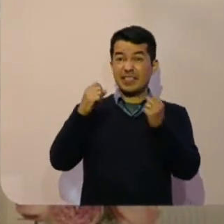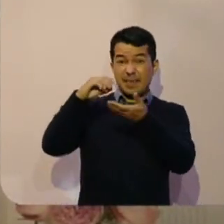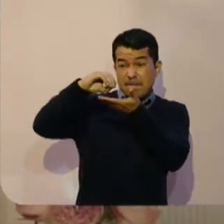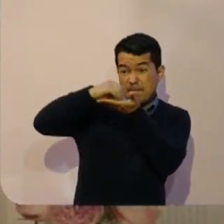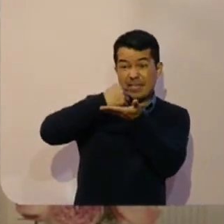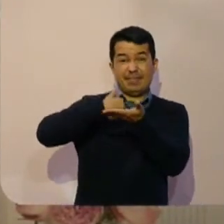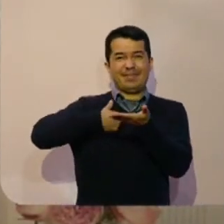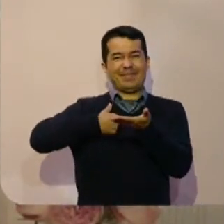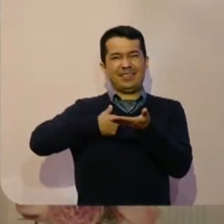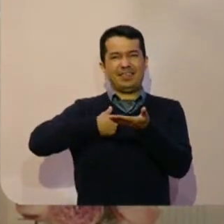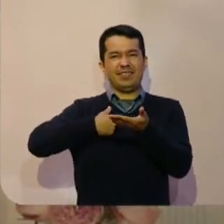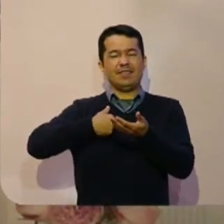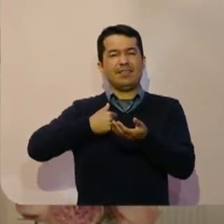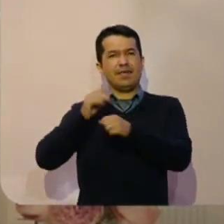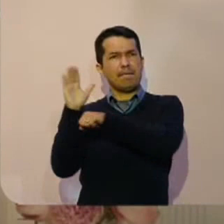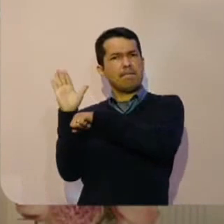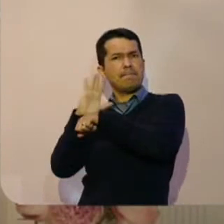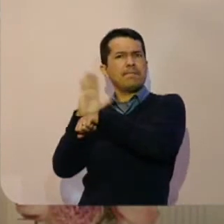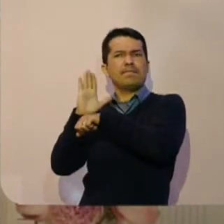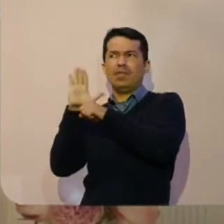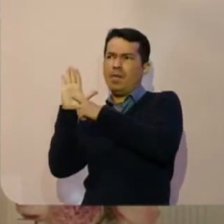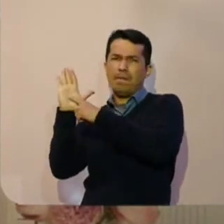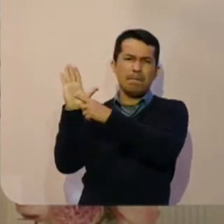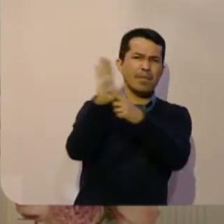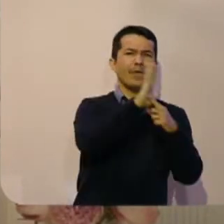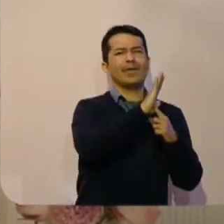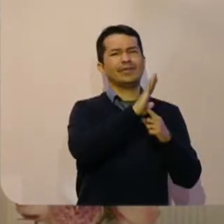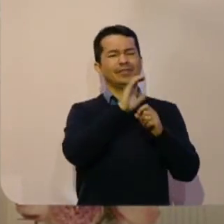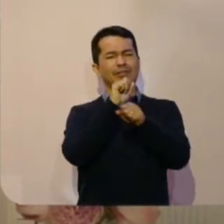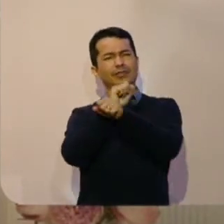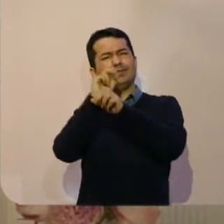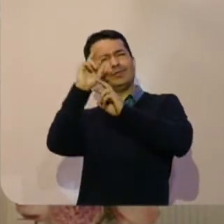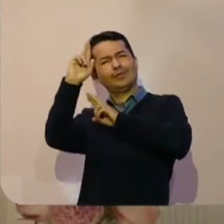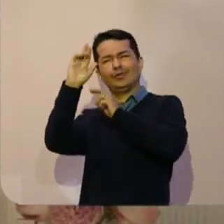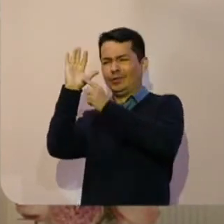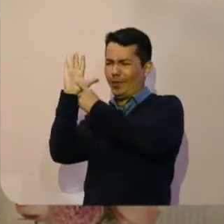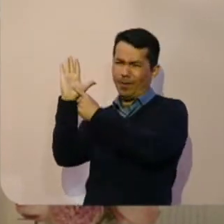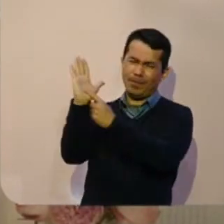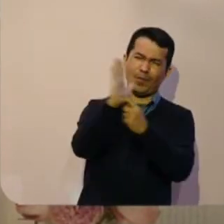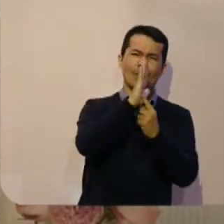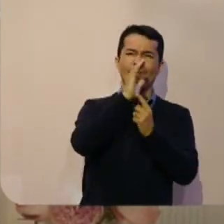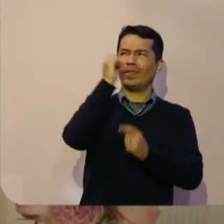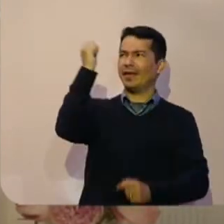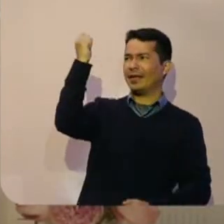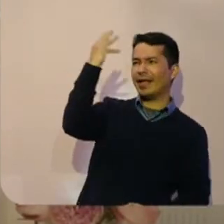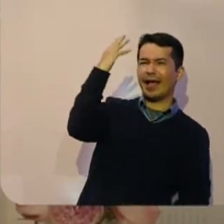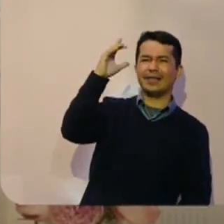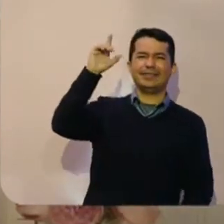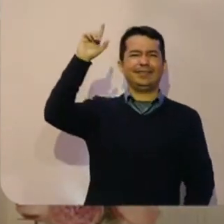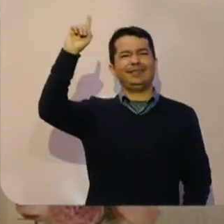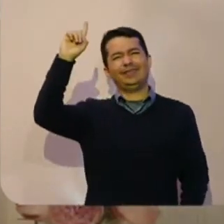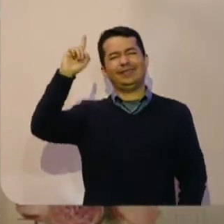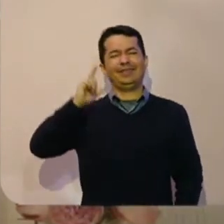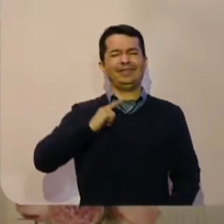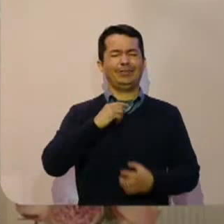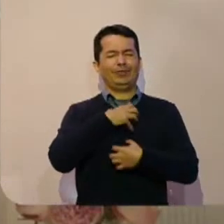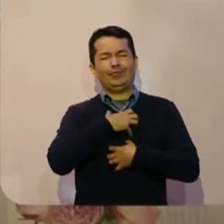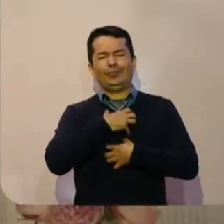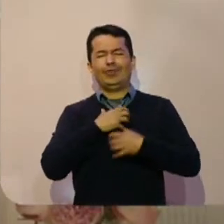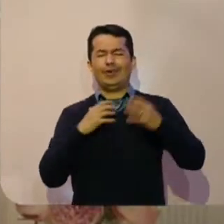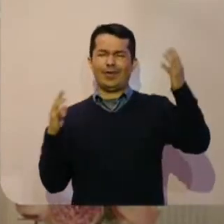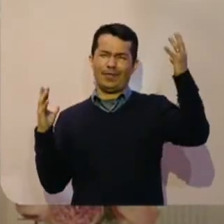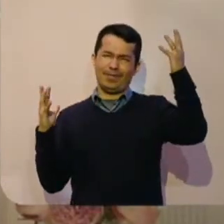esperança, da graça de Deus, do poder do Espírito Santo, das virtudes do Senhor, das maravilhas de